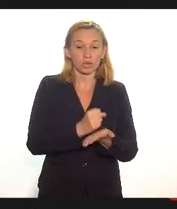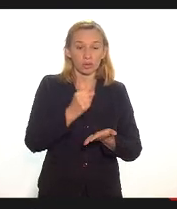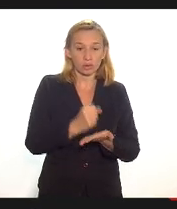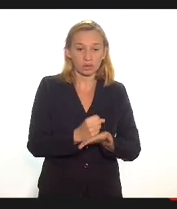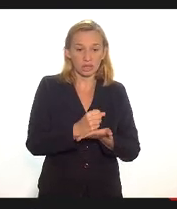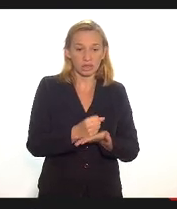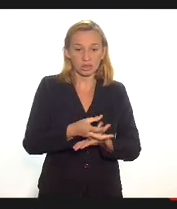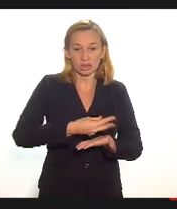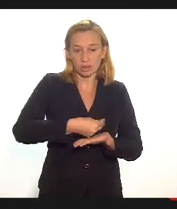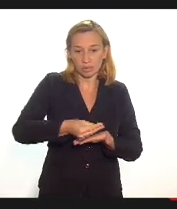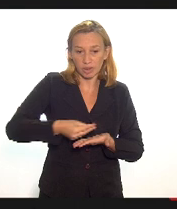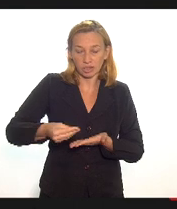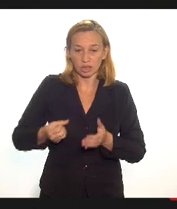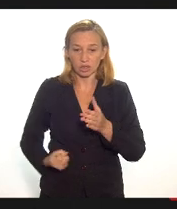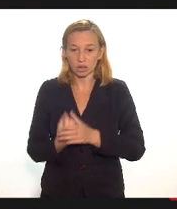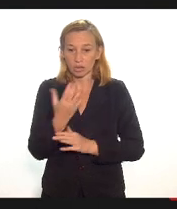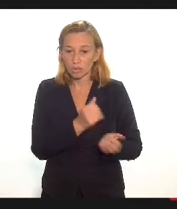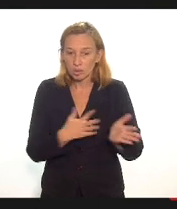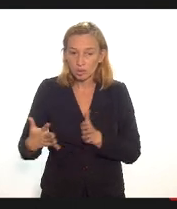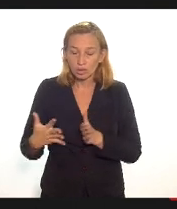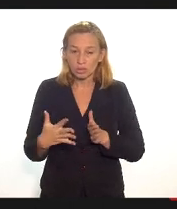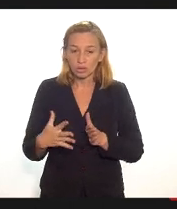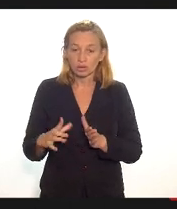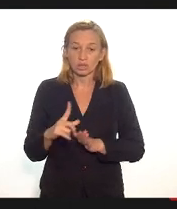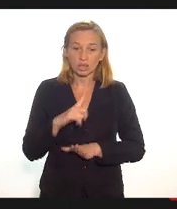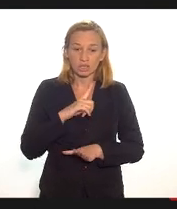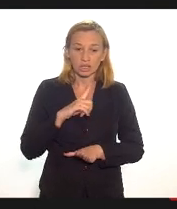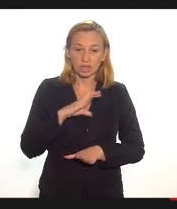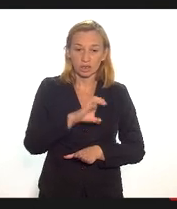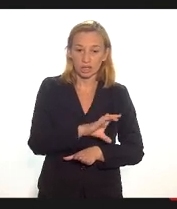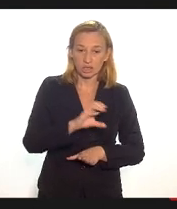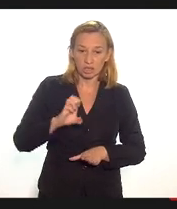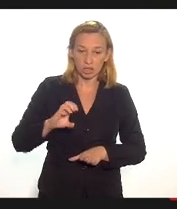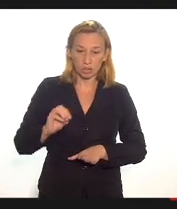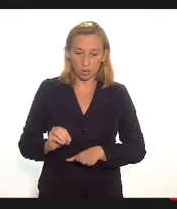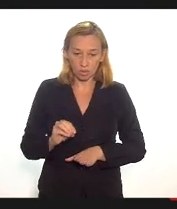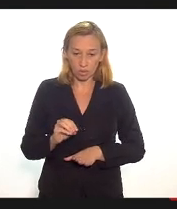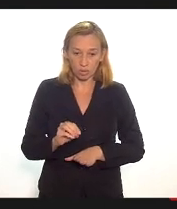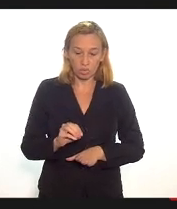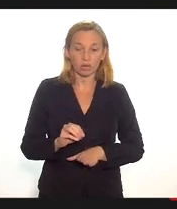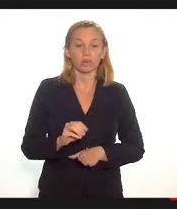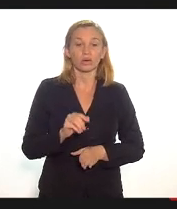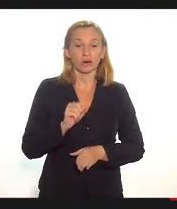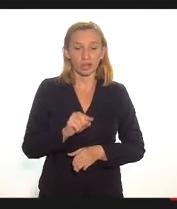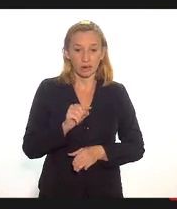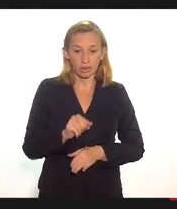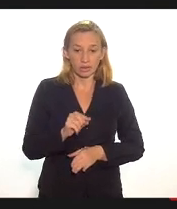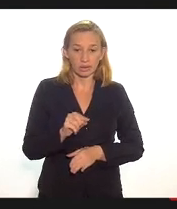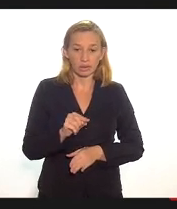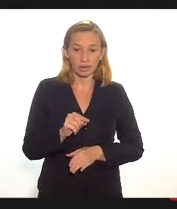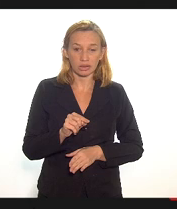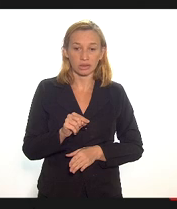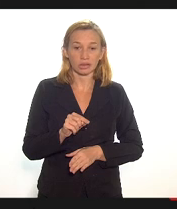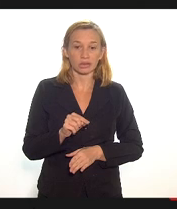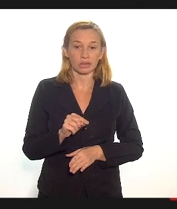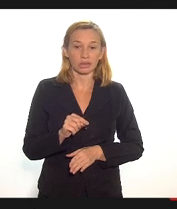de produção, onde se incluem o excedente da cessão onerosa,